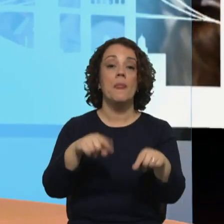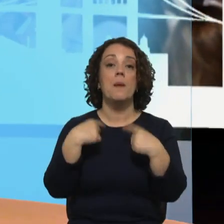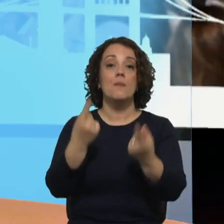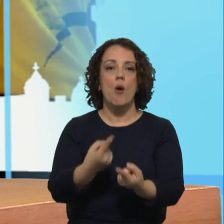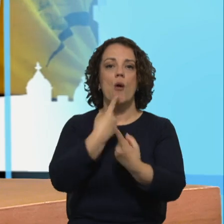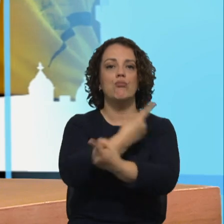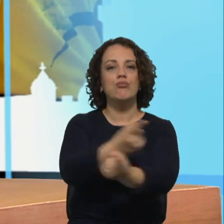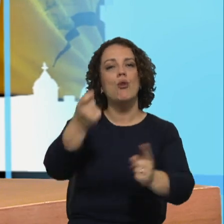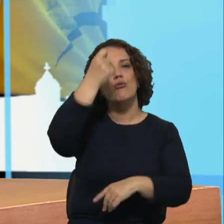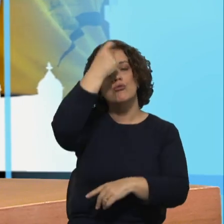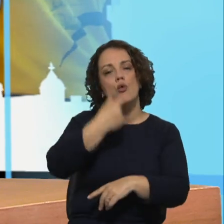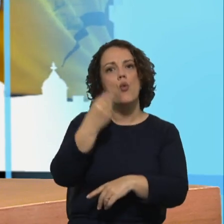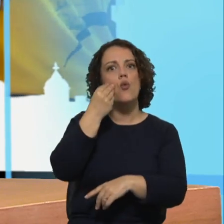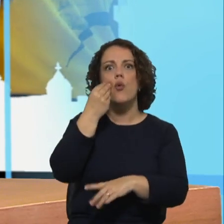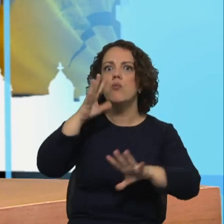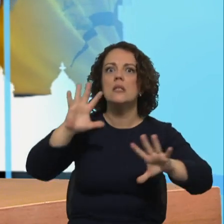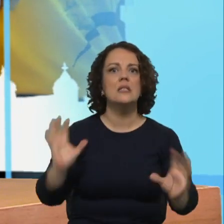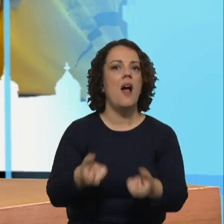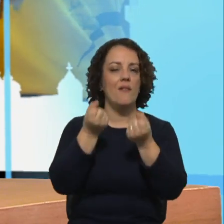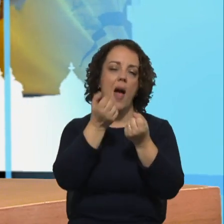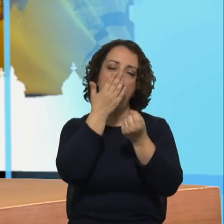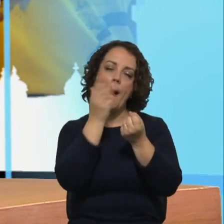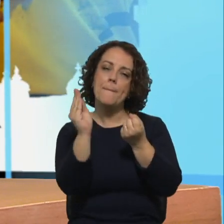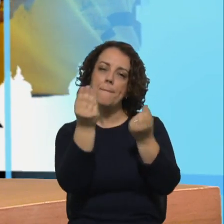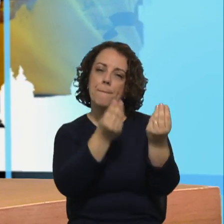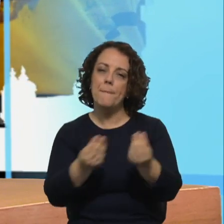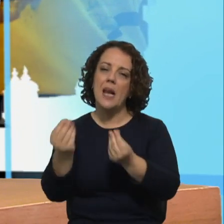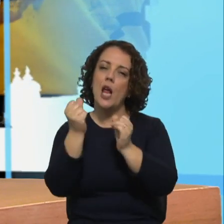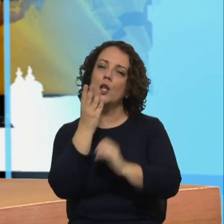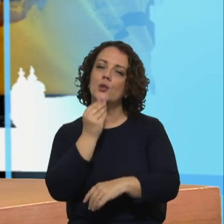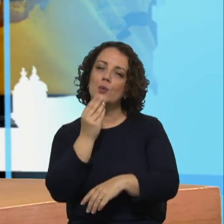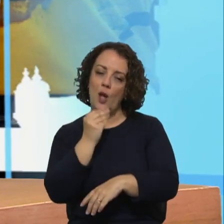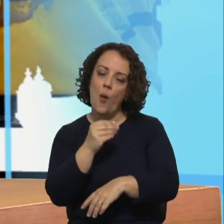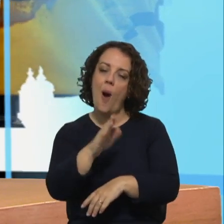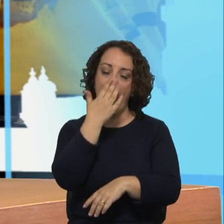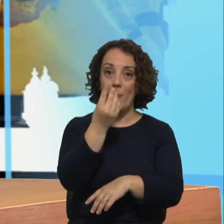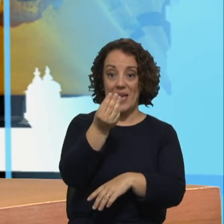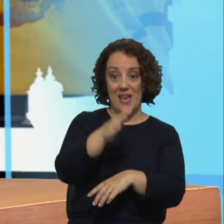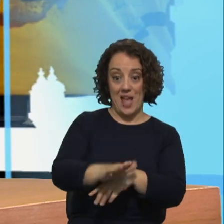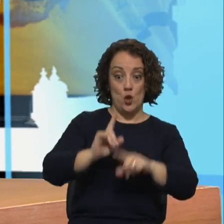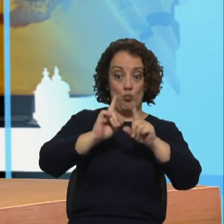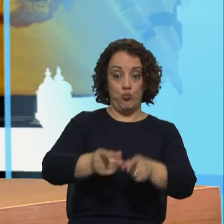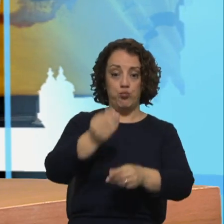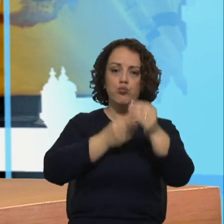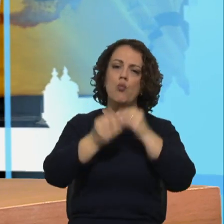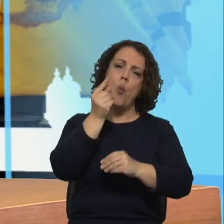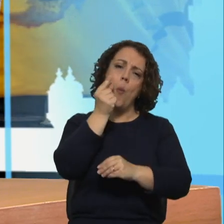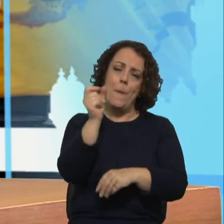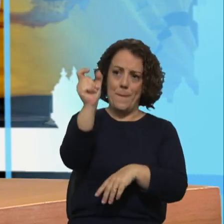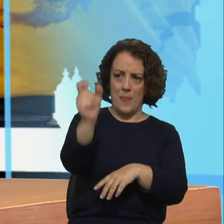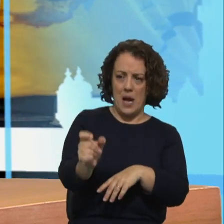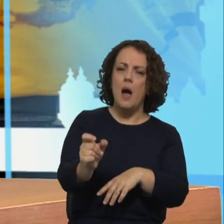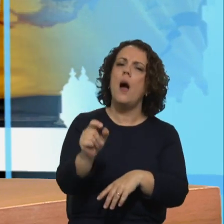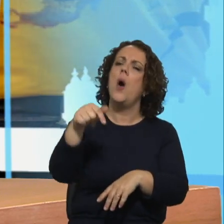da salvação, mais ou menos à maneira judaica, onde uma criança, no princípio da ceia pascal, perguntava ao pai de família que